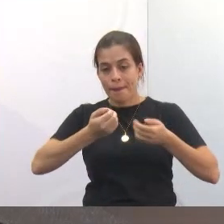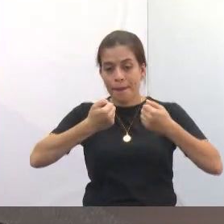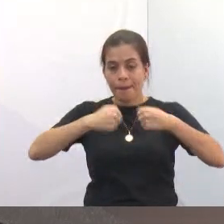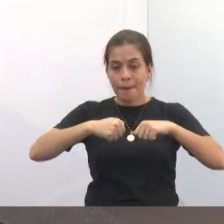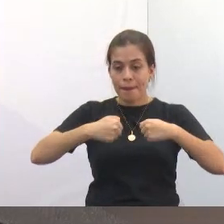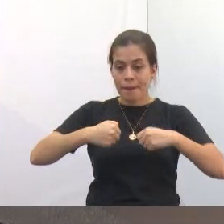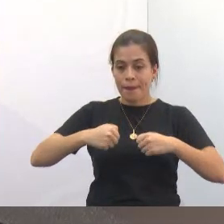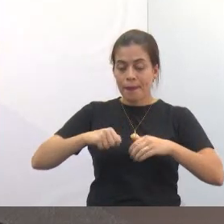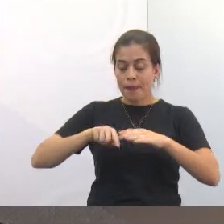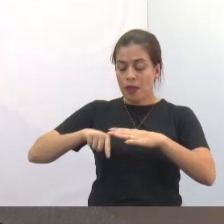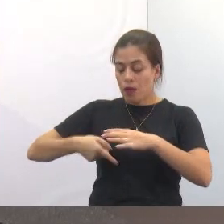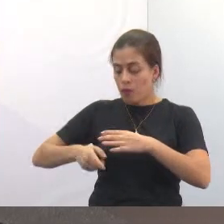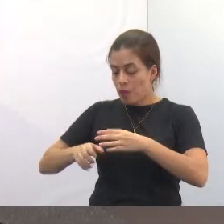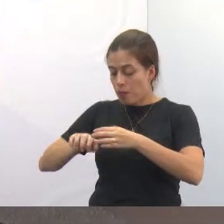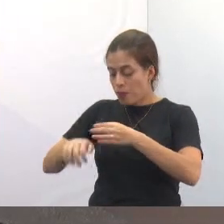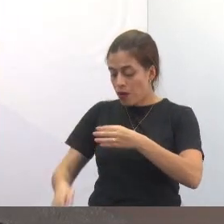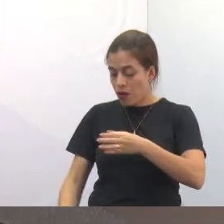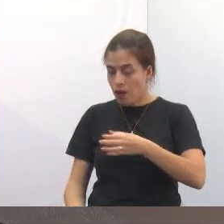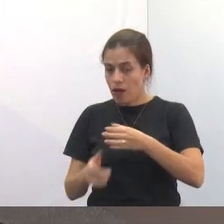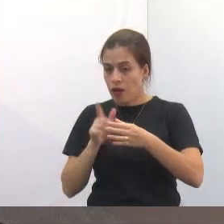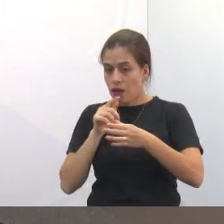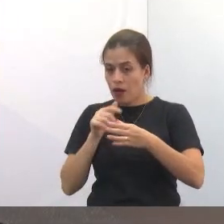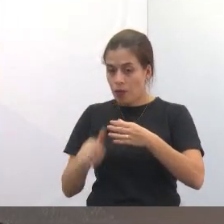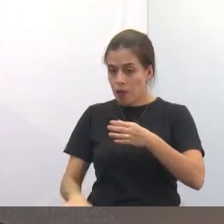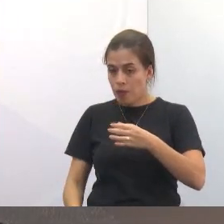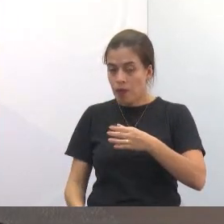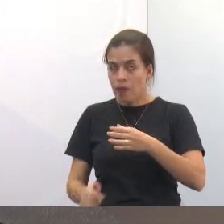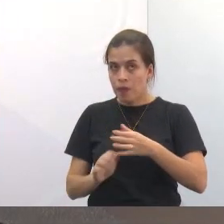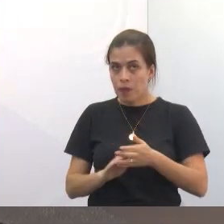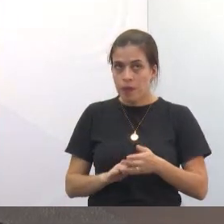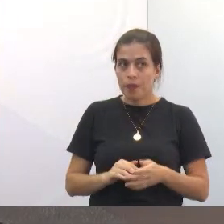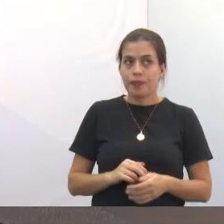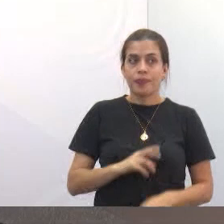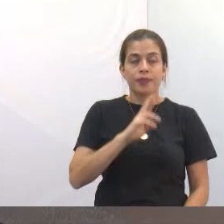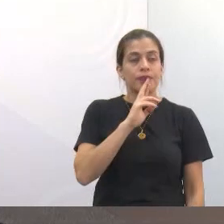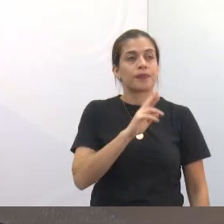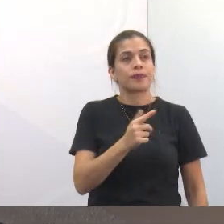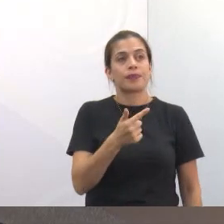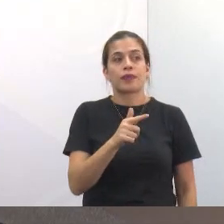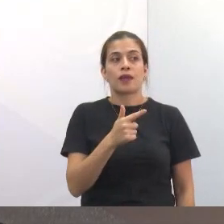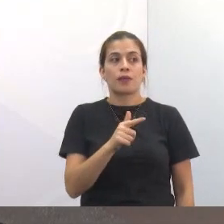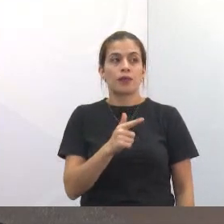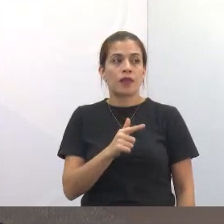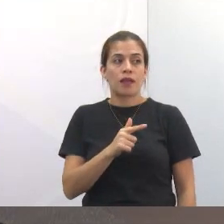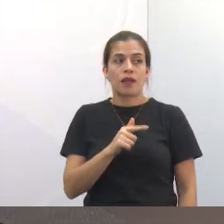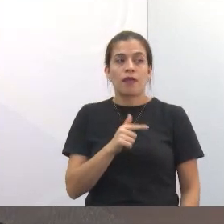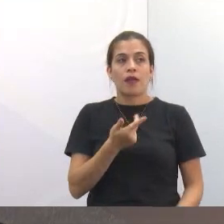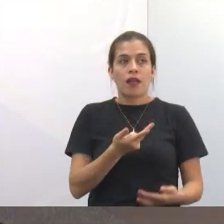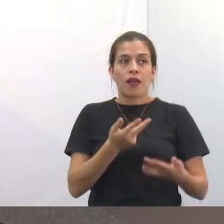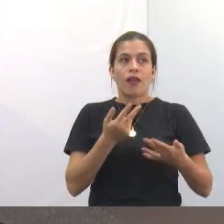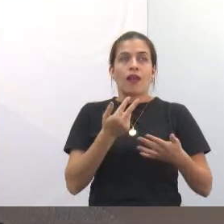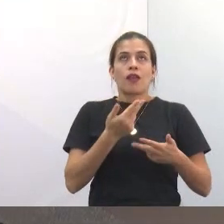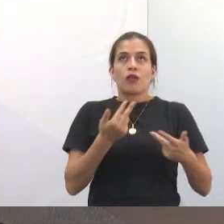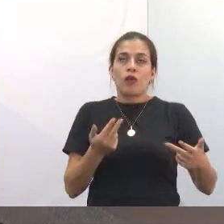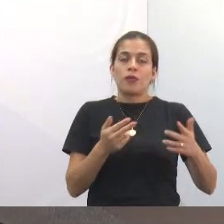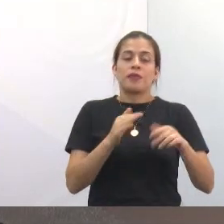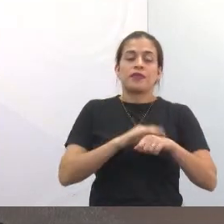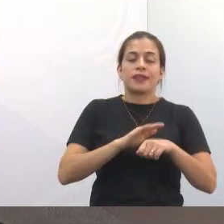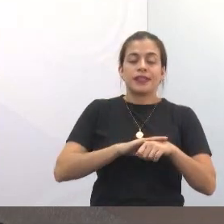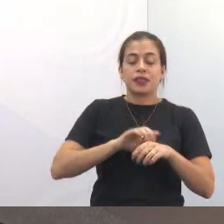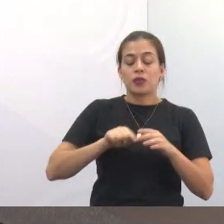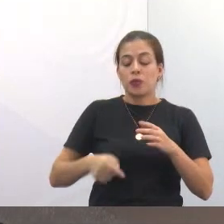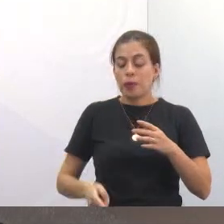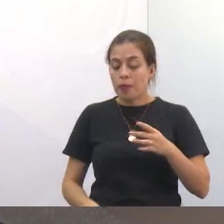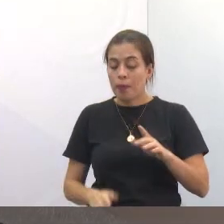poço mencionado? Resposta: não existe intervenção programada no poço, pois a água